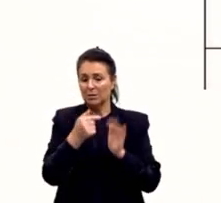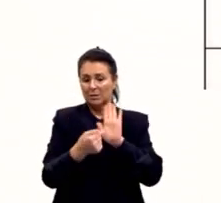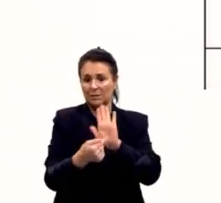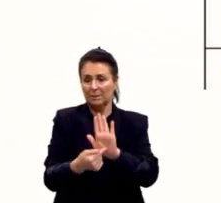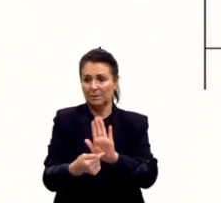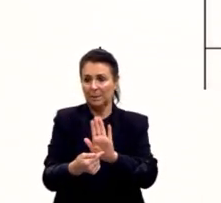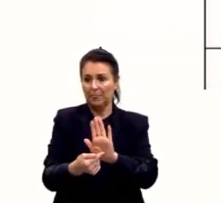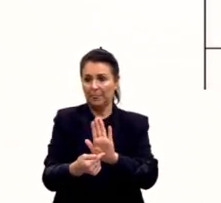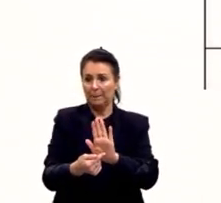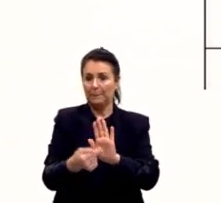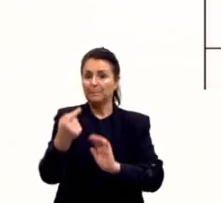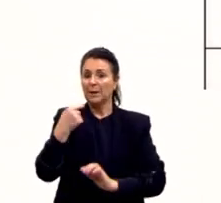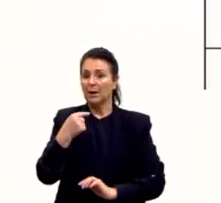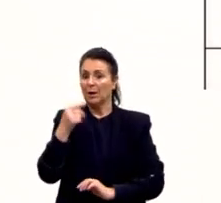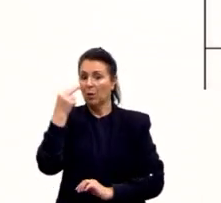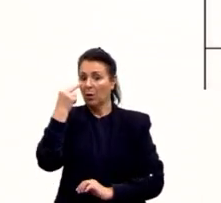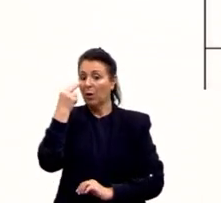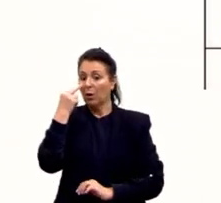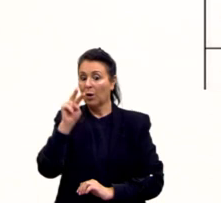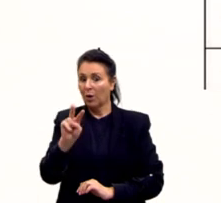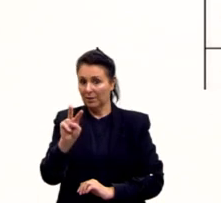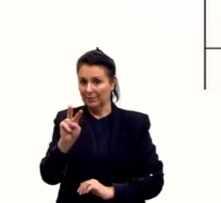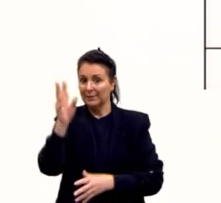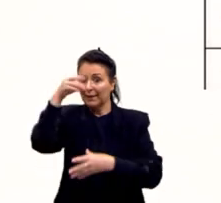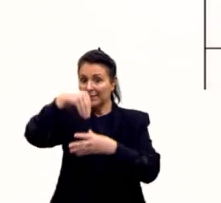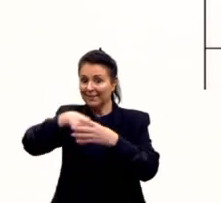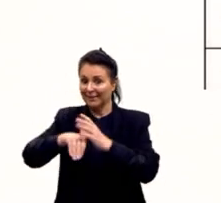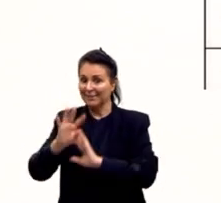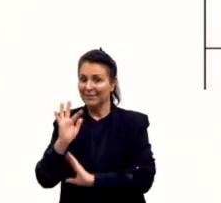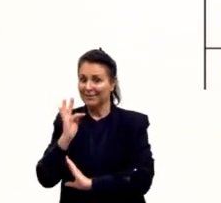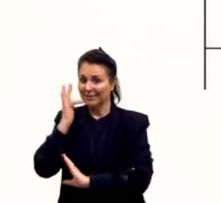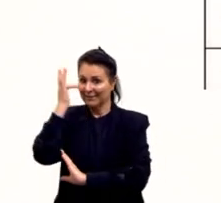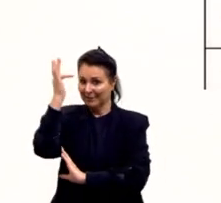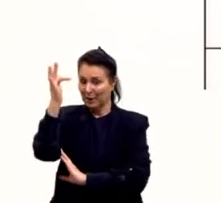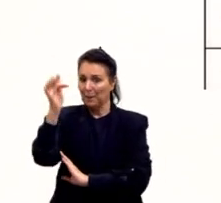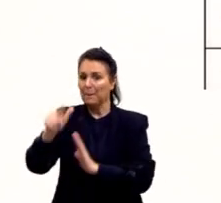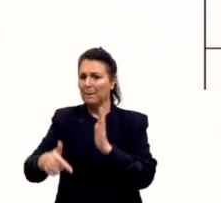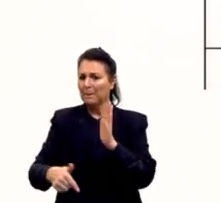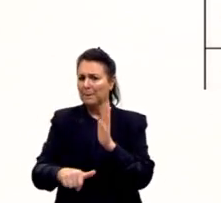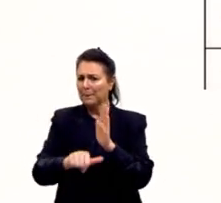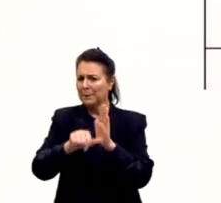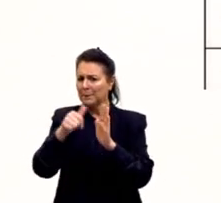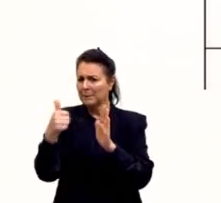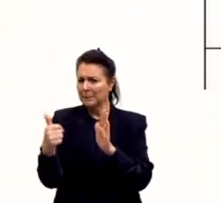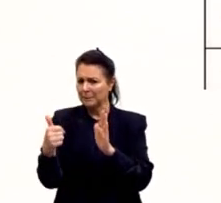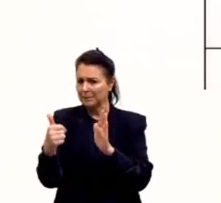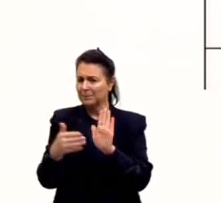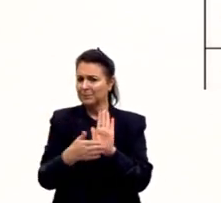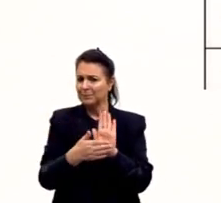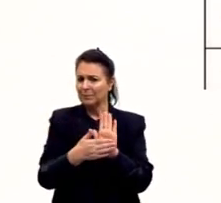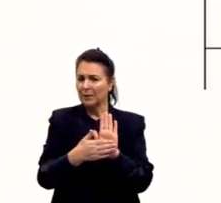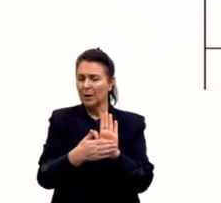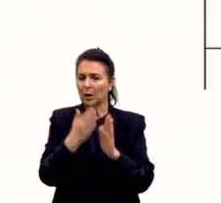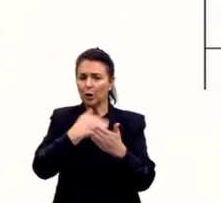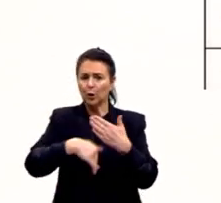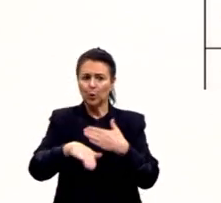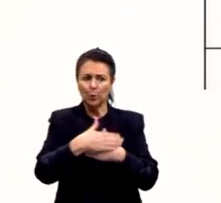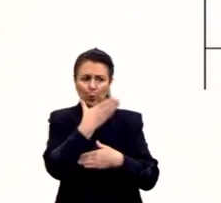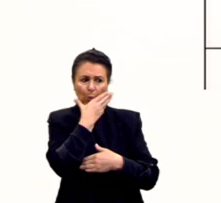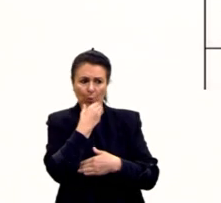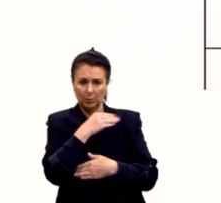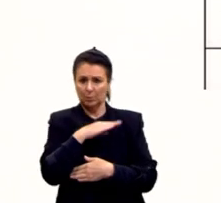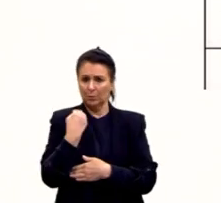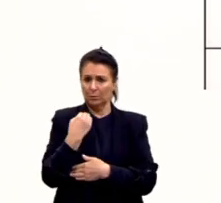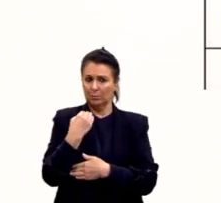eu fui buscar um lá da filosofia que nos diz a gente tem a primeira proposição todo homem é mortal